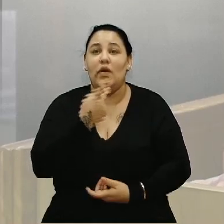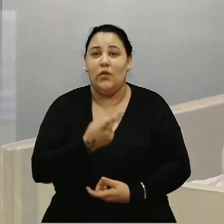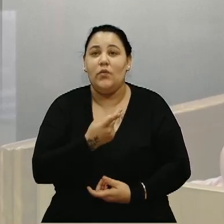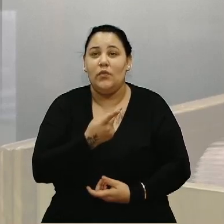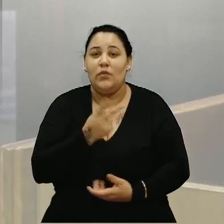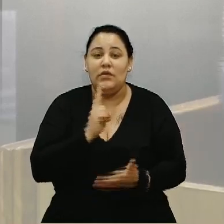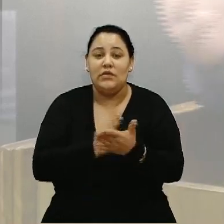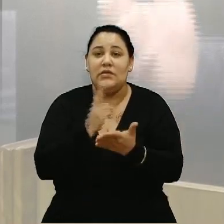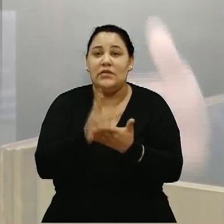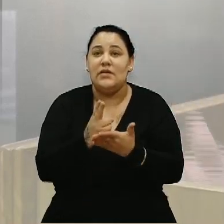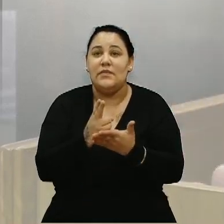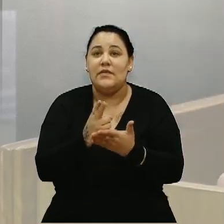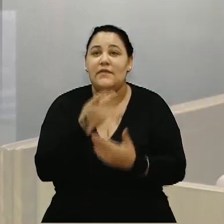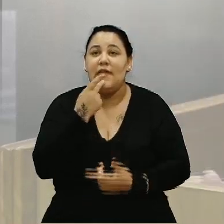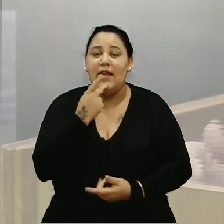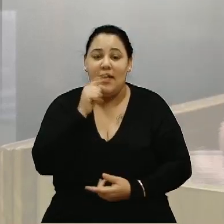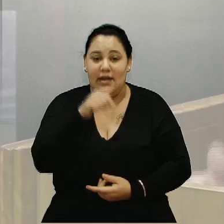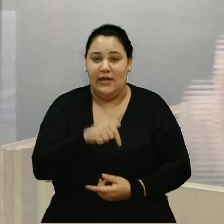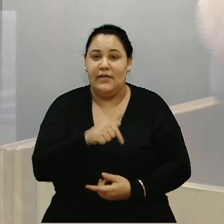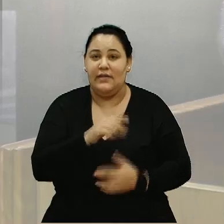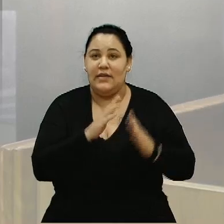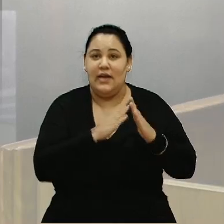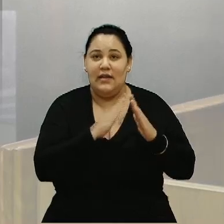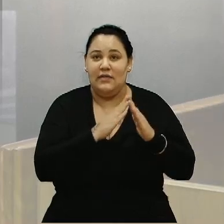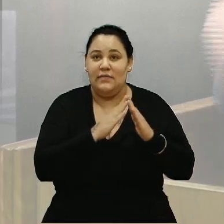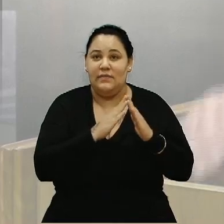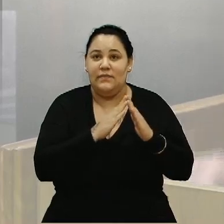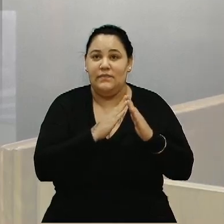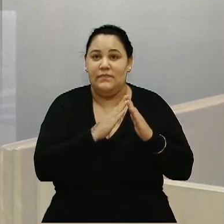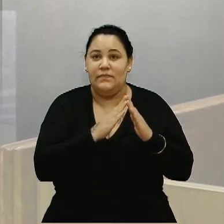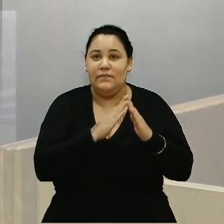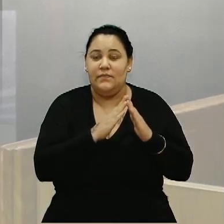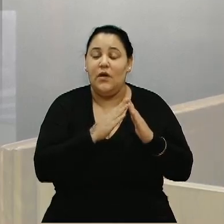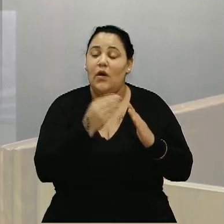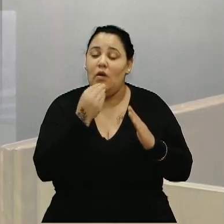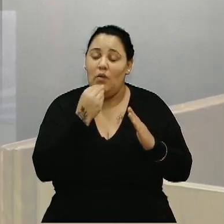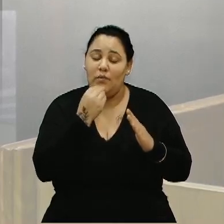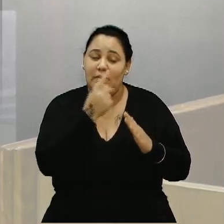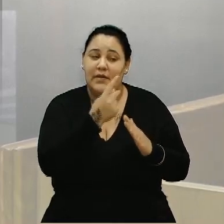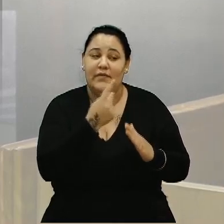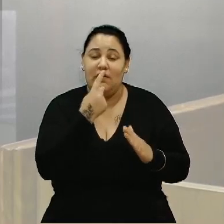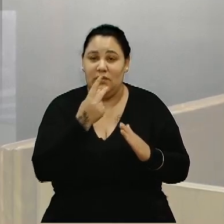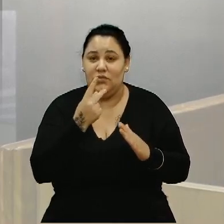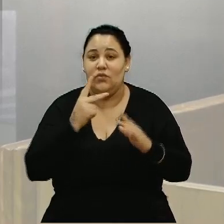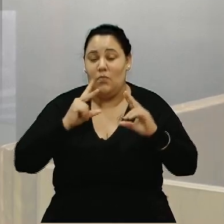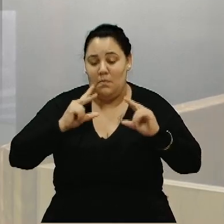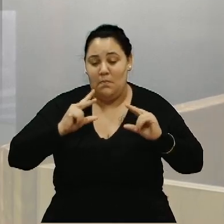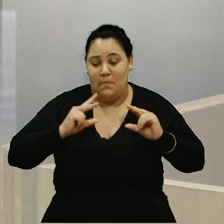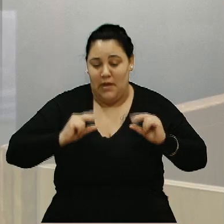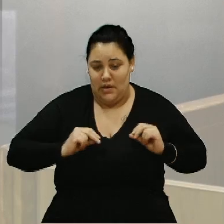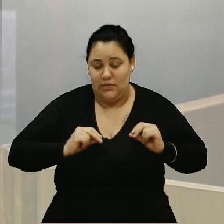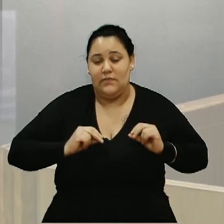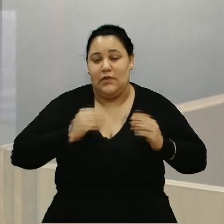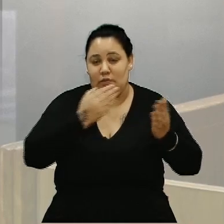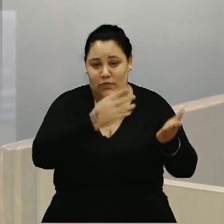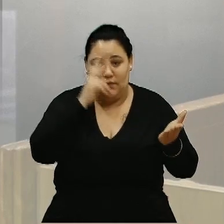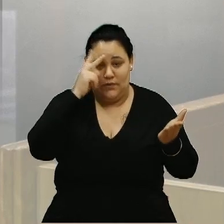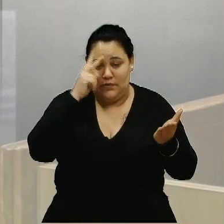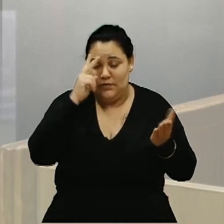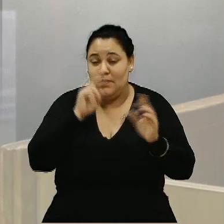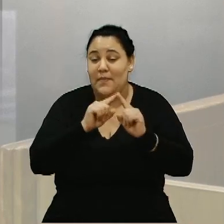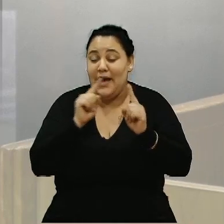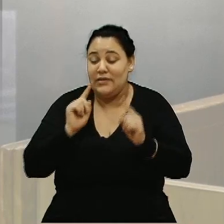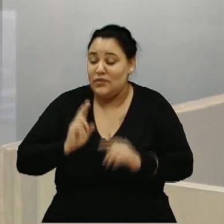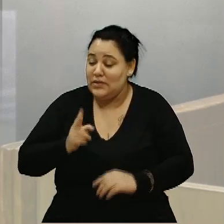nessa casa, e todo mundo sabe, também, claro, não tiro o mérito do vereador Velocino, mas sempre representei